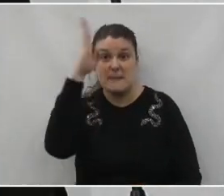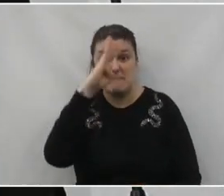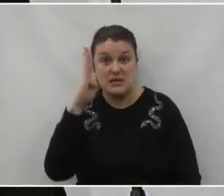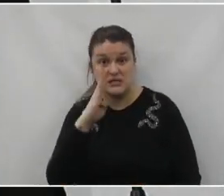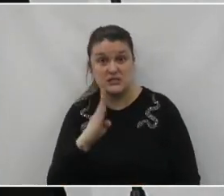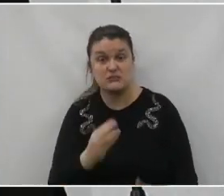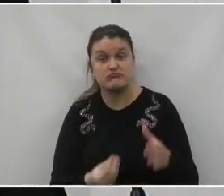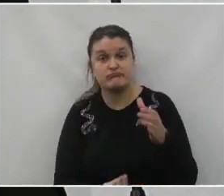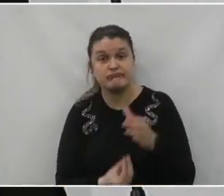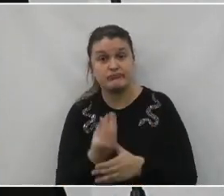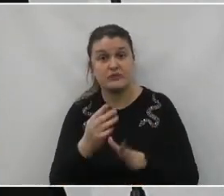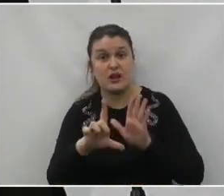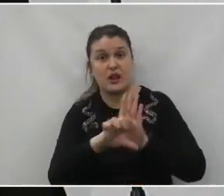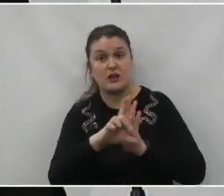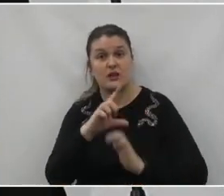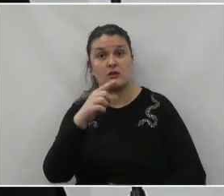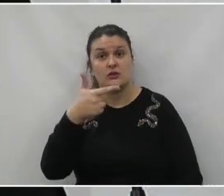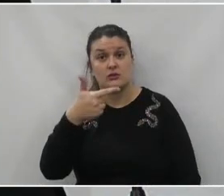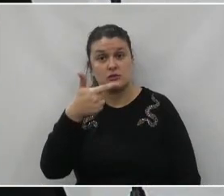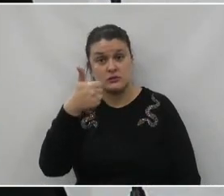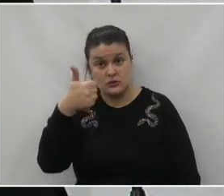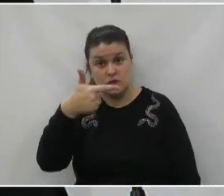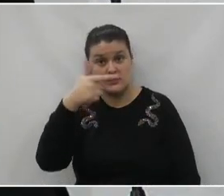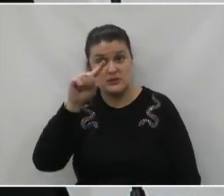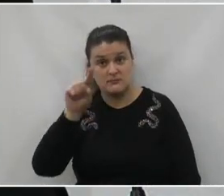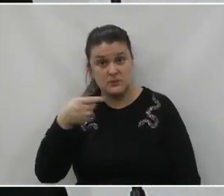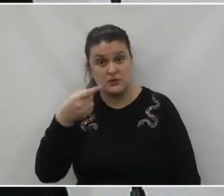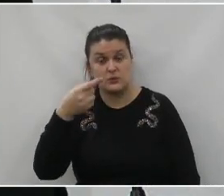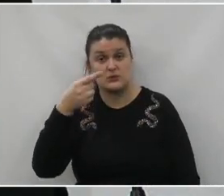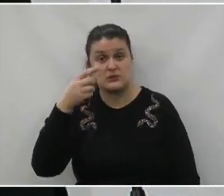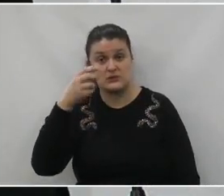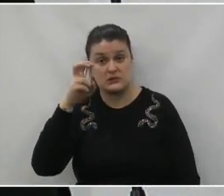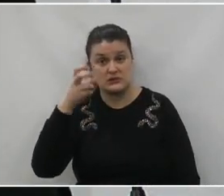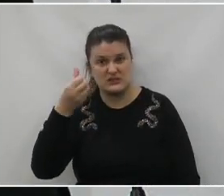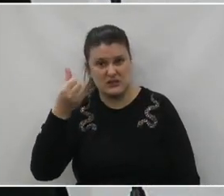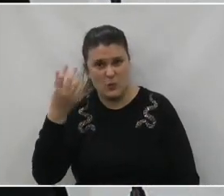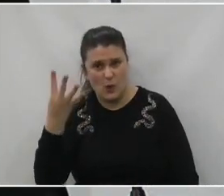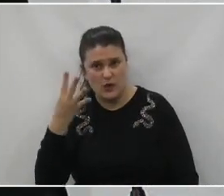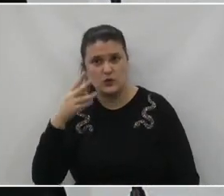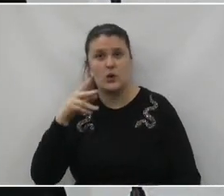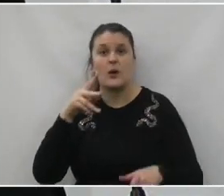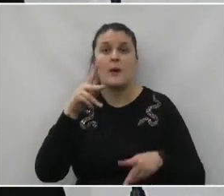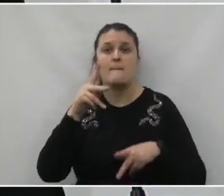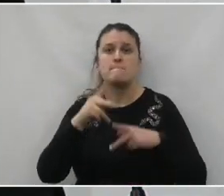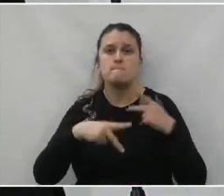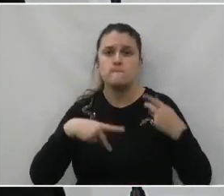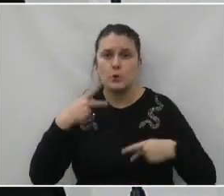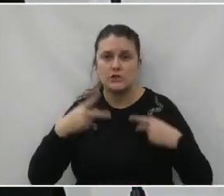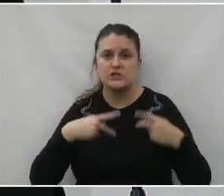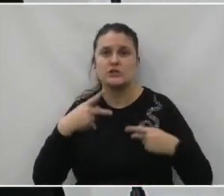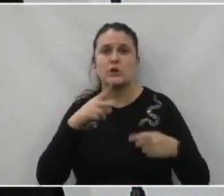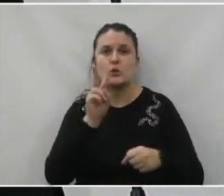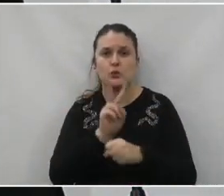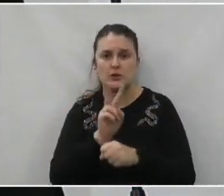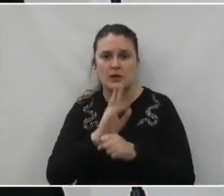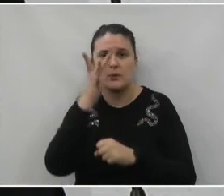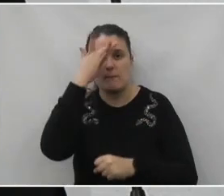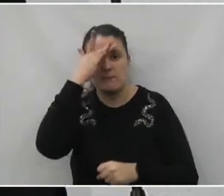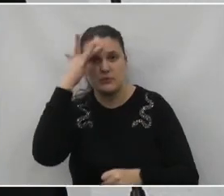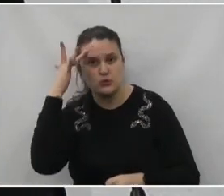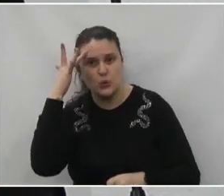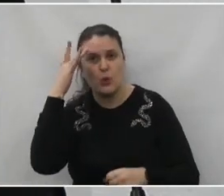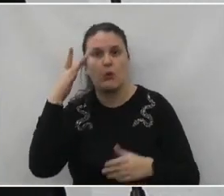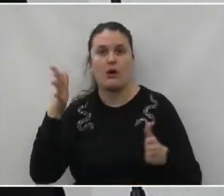Lei 12.764, em 2012, a Política Nacional de Proteção dos Direitos de Pessoas com